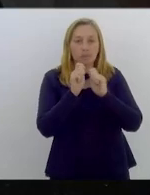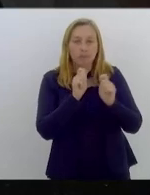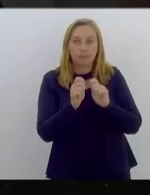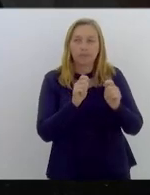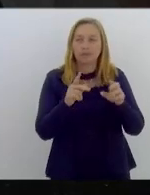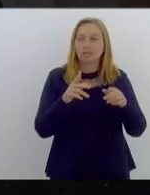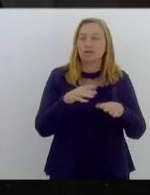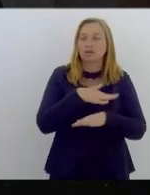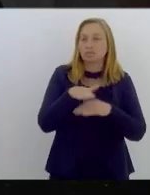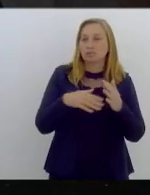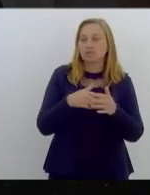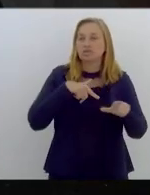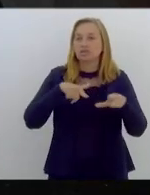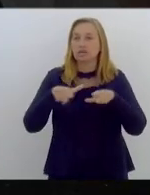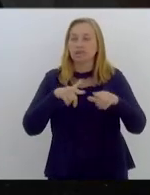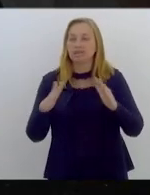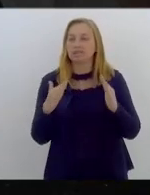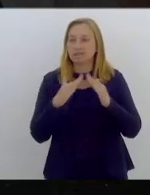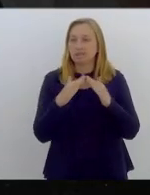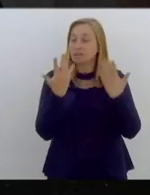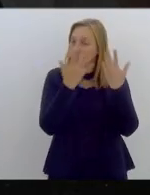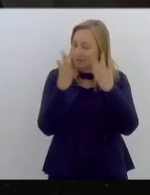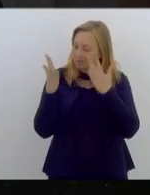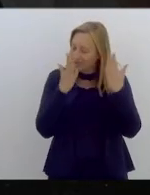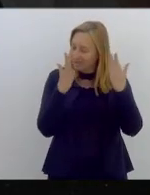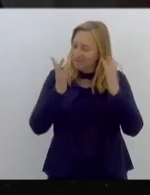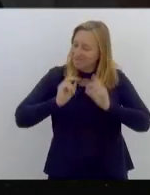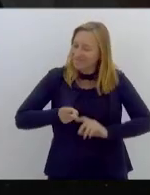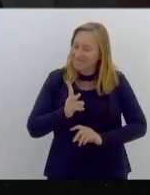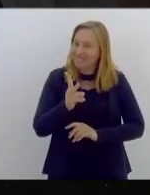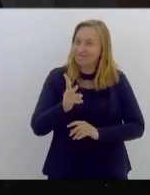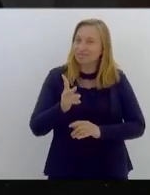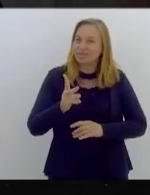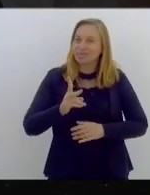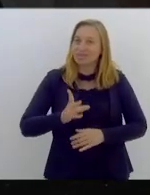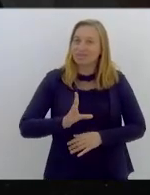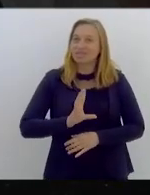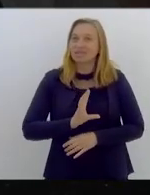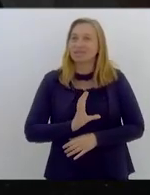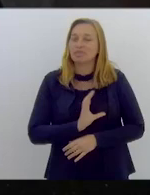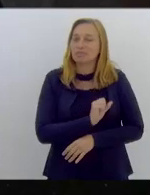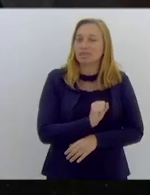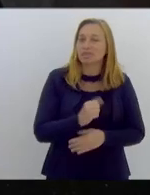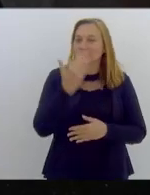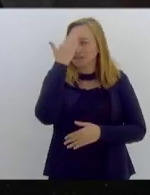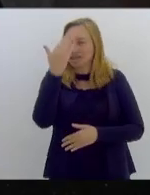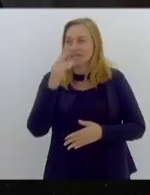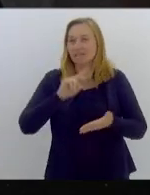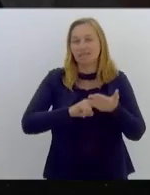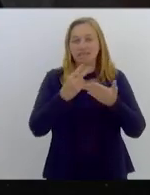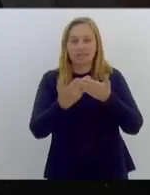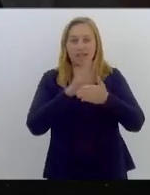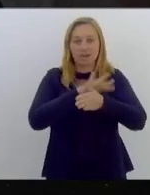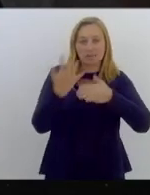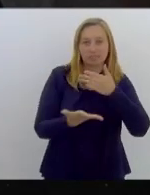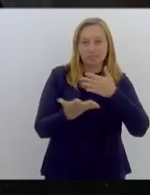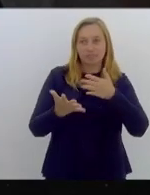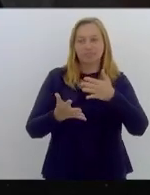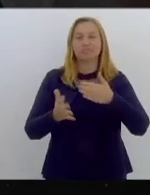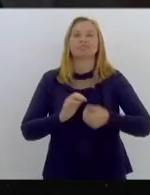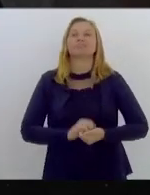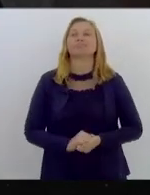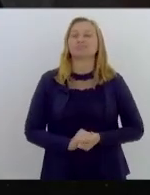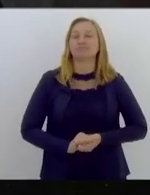trabalhadores e trabalhadoras desta casa, com uma saudação sempre afetuosa e agradecida à nossa intérprete da língua brasileira de